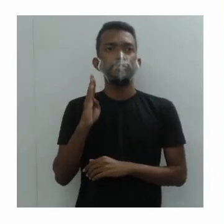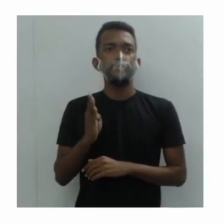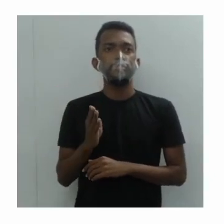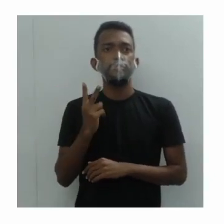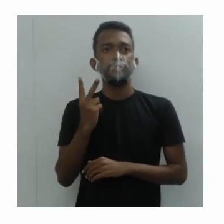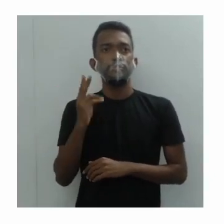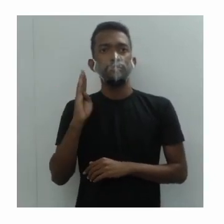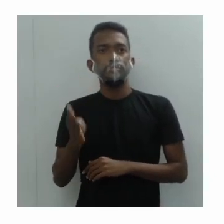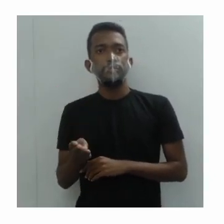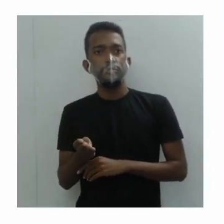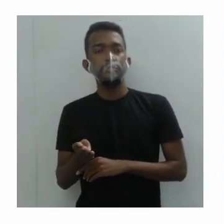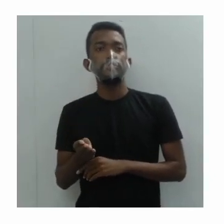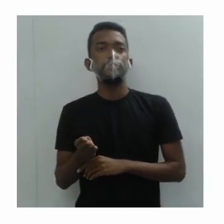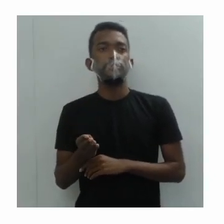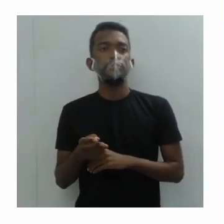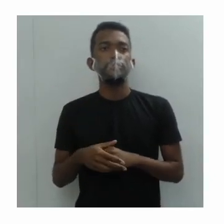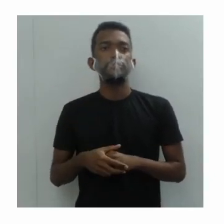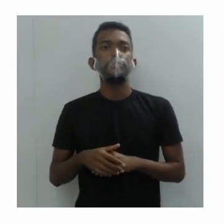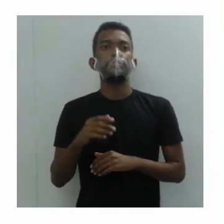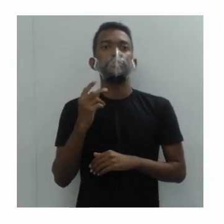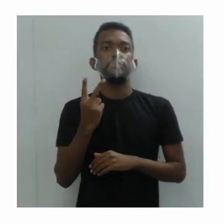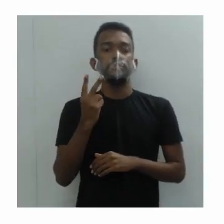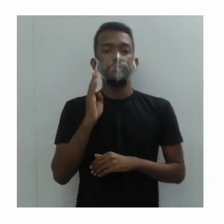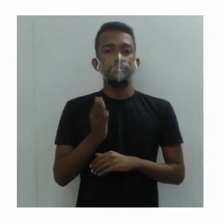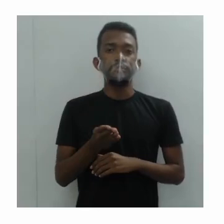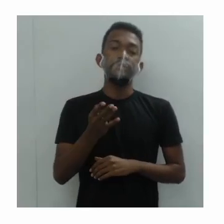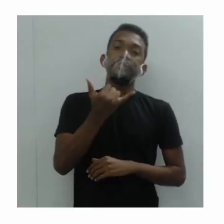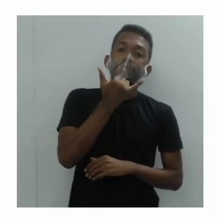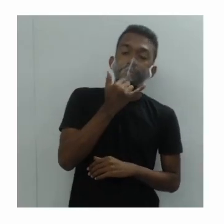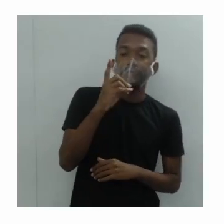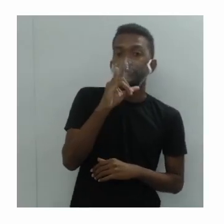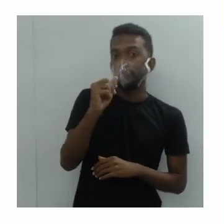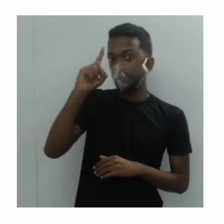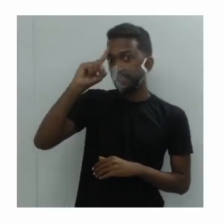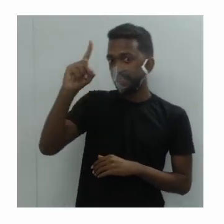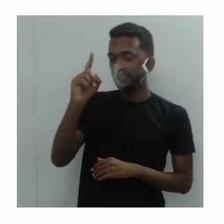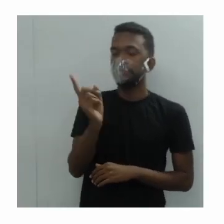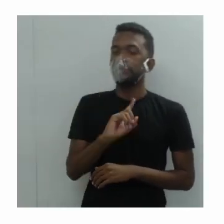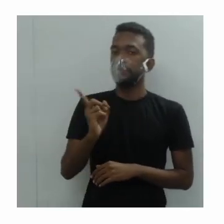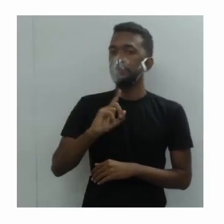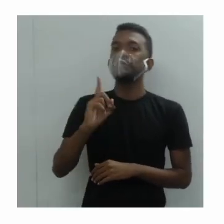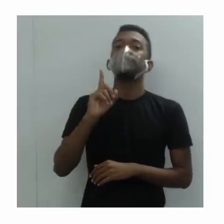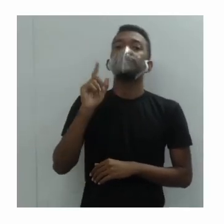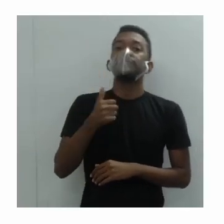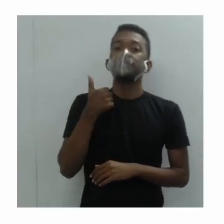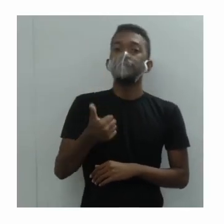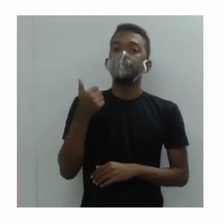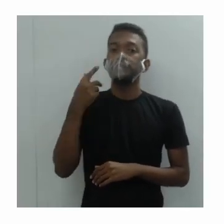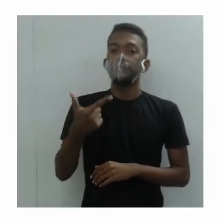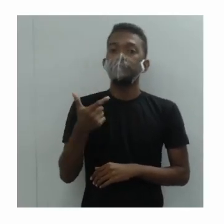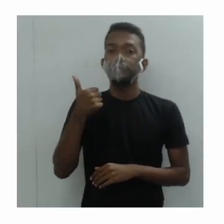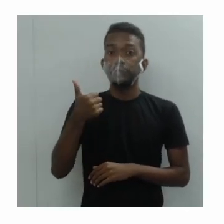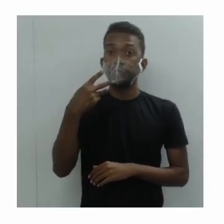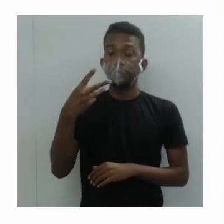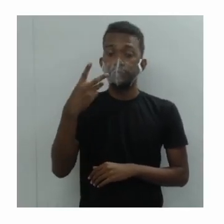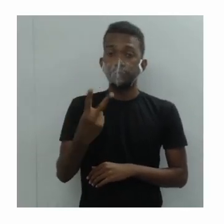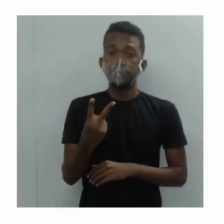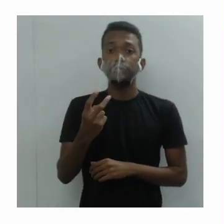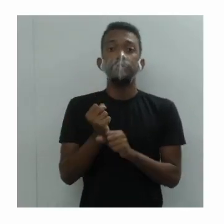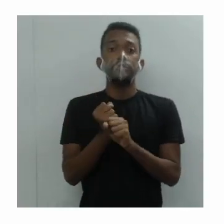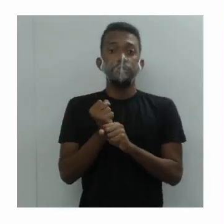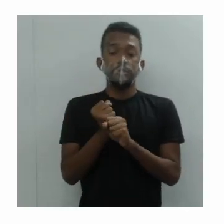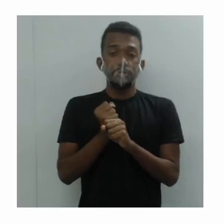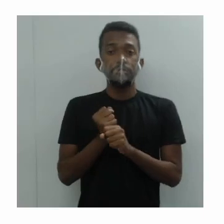gente vai tirar 32 anos. Dias não, corrigindo. 132 anos e